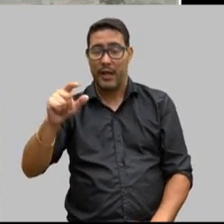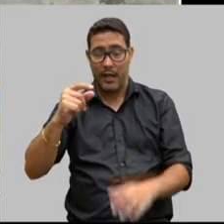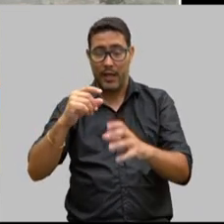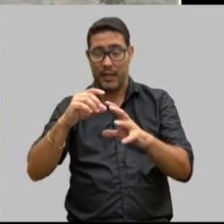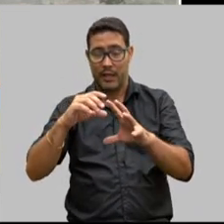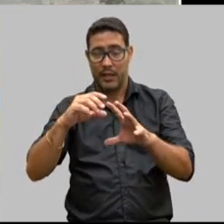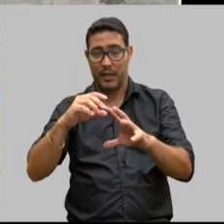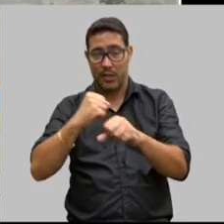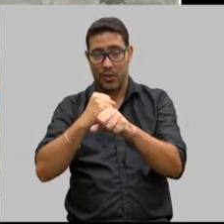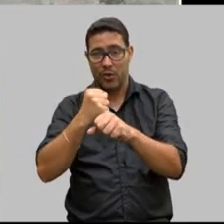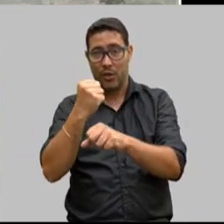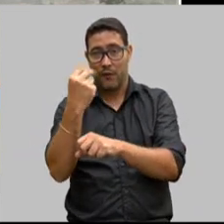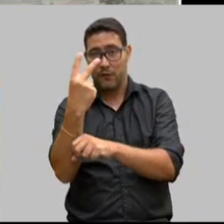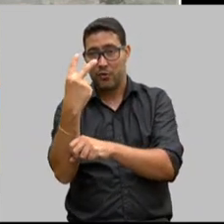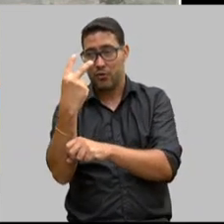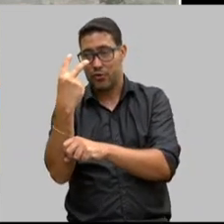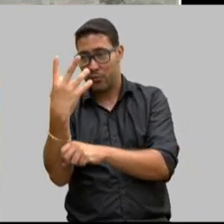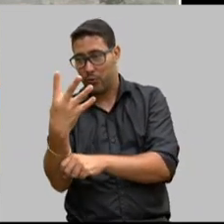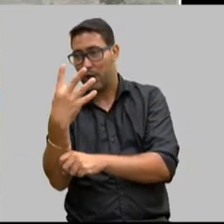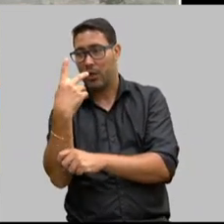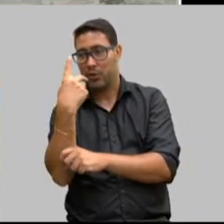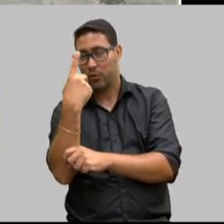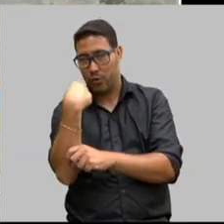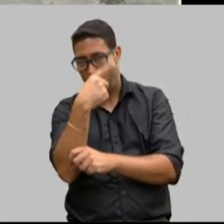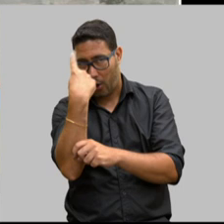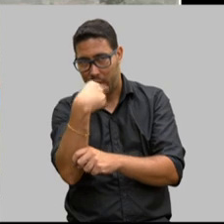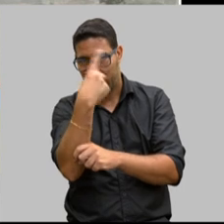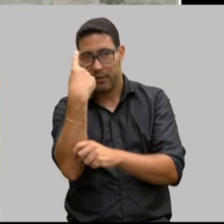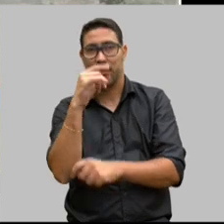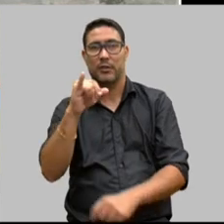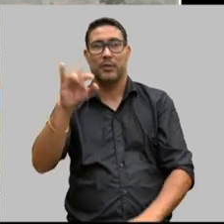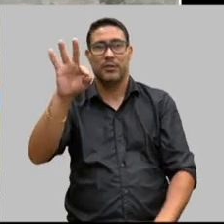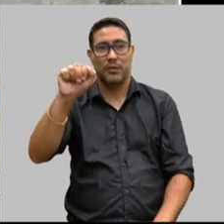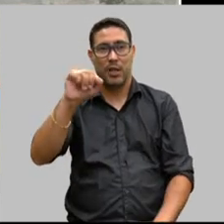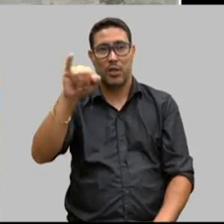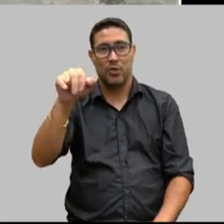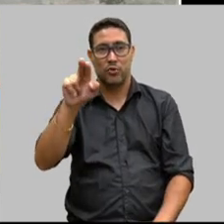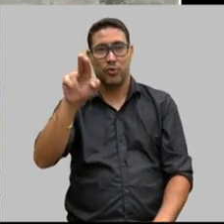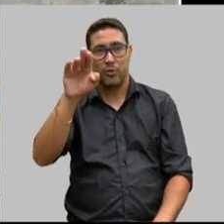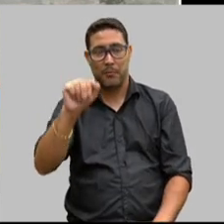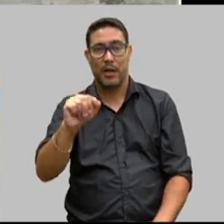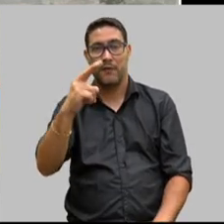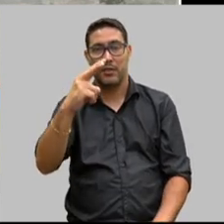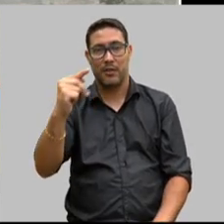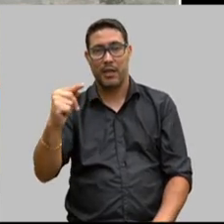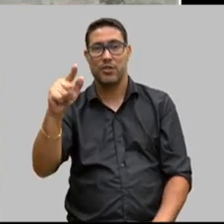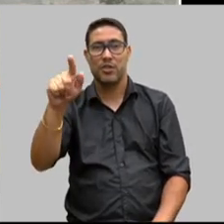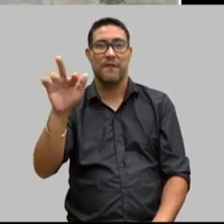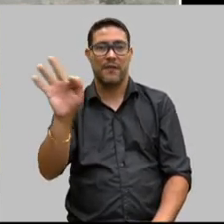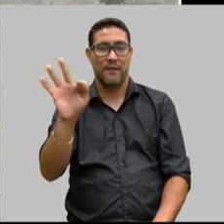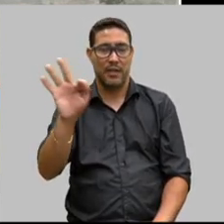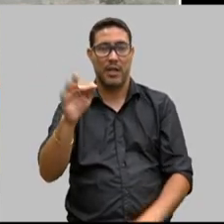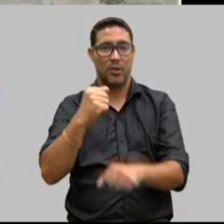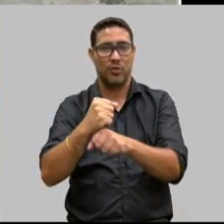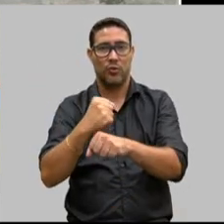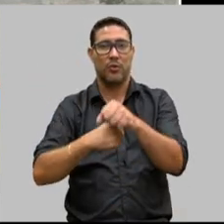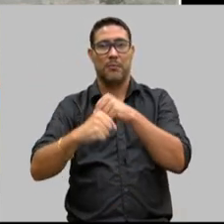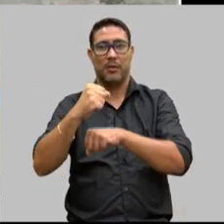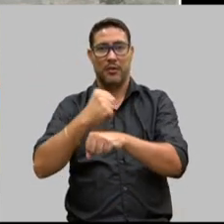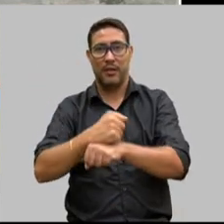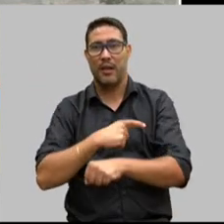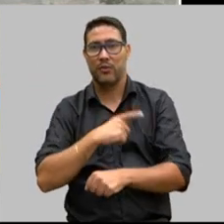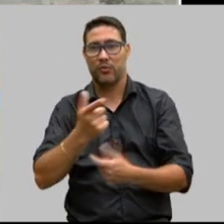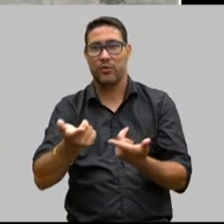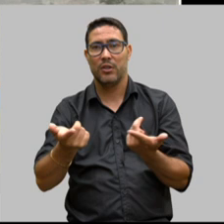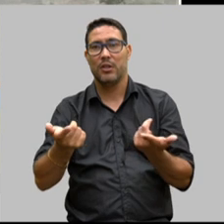680. A chuva em Itajubá, no dia 27 de fevereiro do ano passado, que causou aquele transtorno na